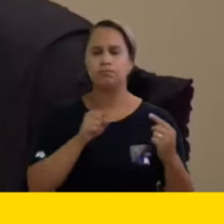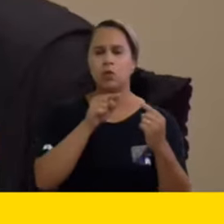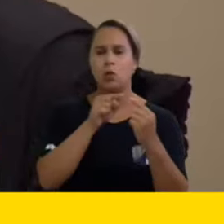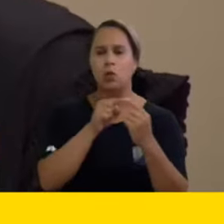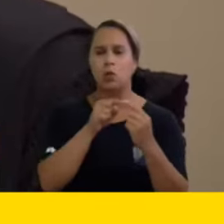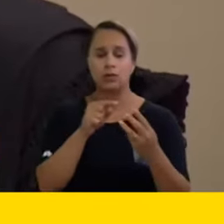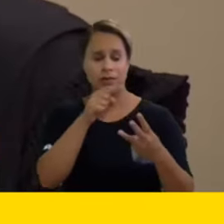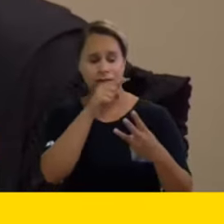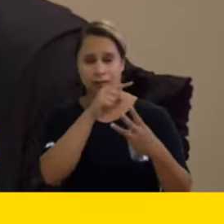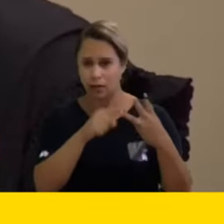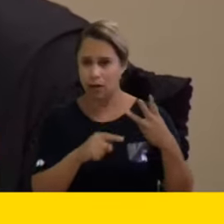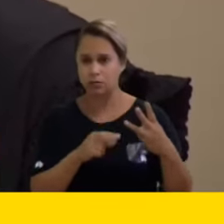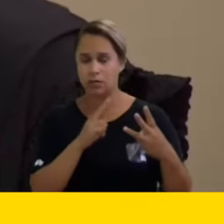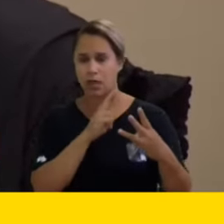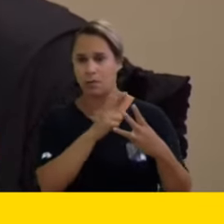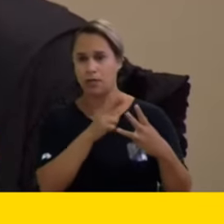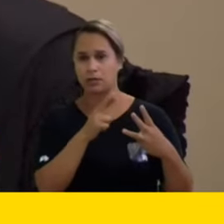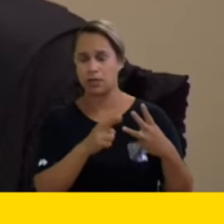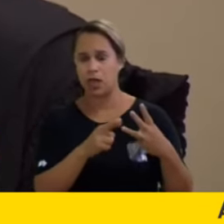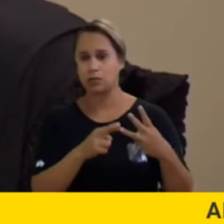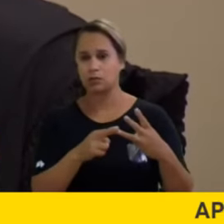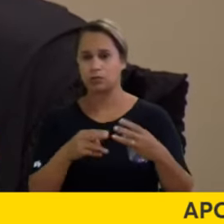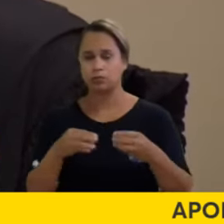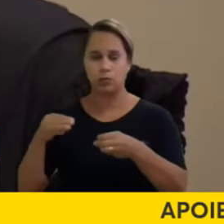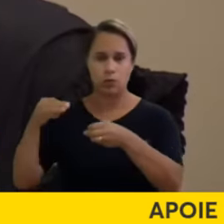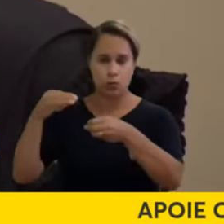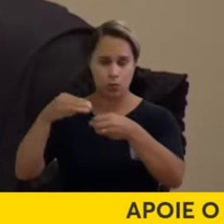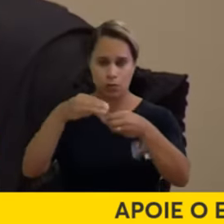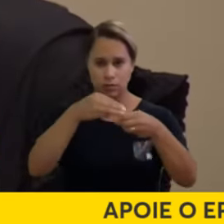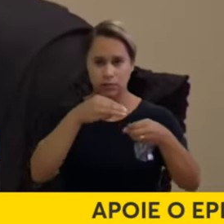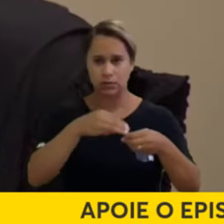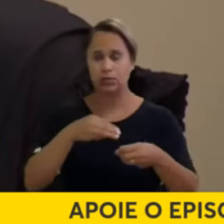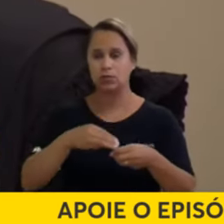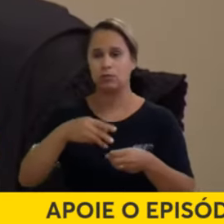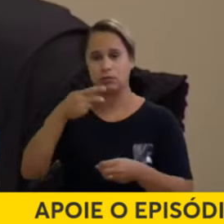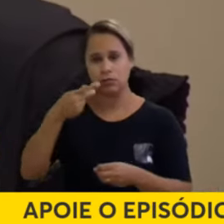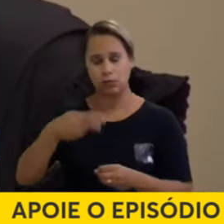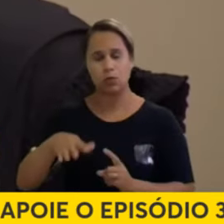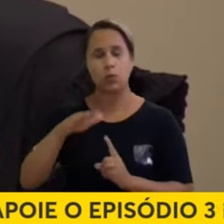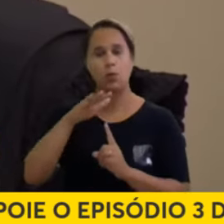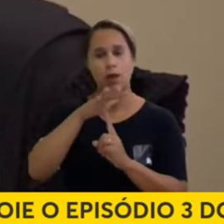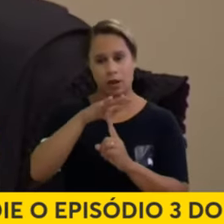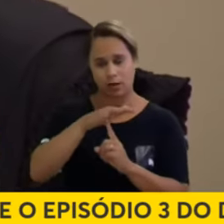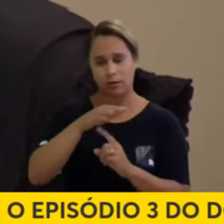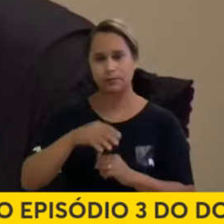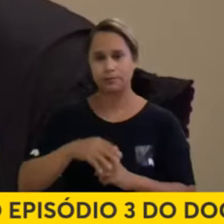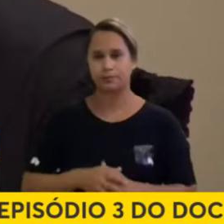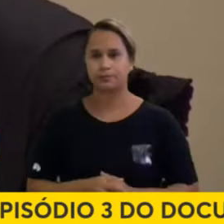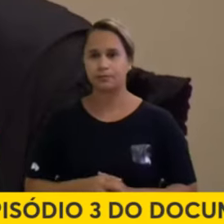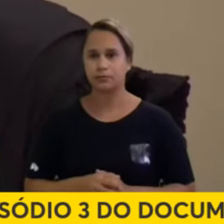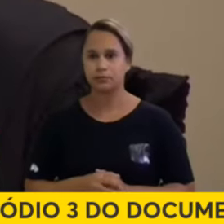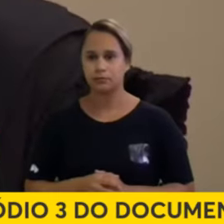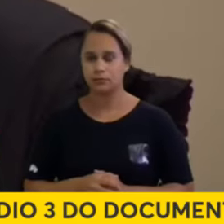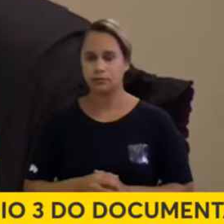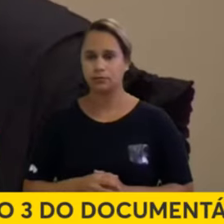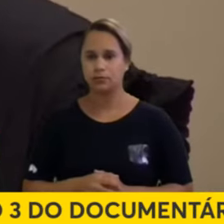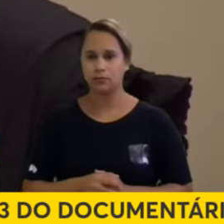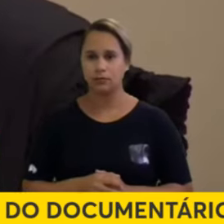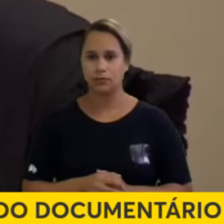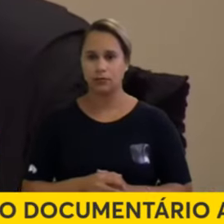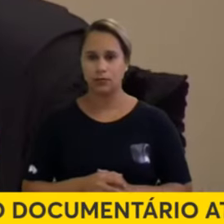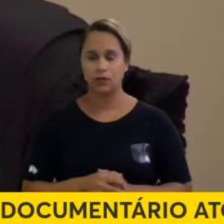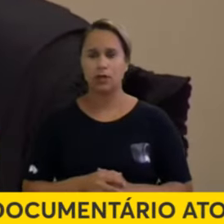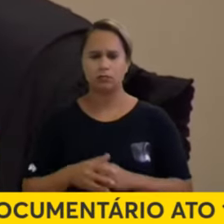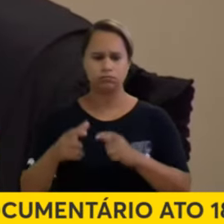representaram municípios do interior do Paraná mesmo a capital do Estado Curitiba não teve maior destaque nos roteiros sem se ouvid que é onde se